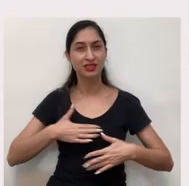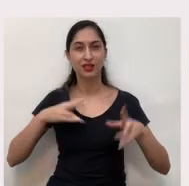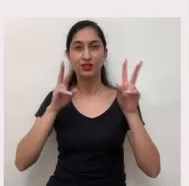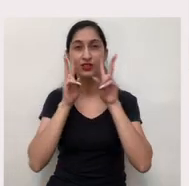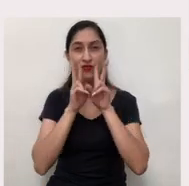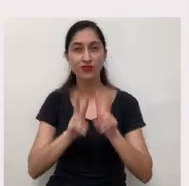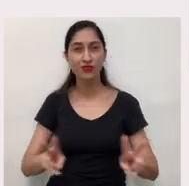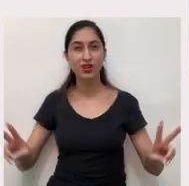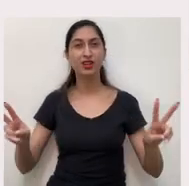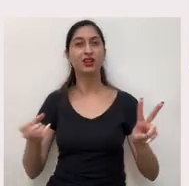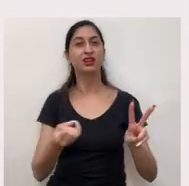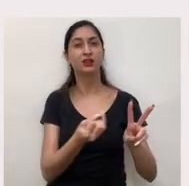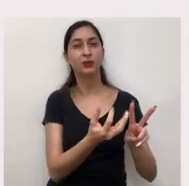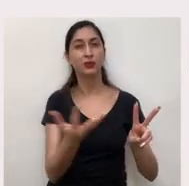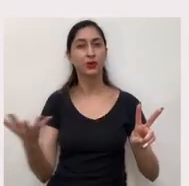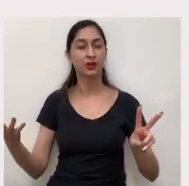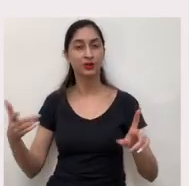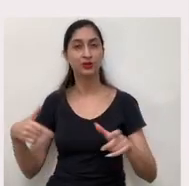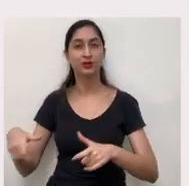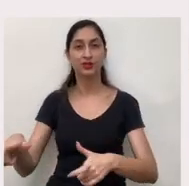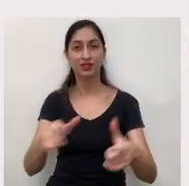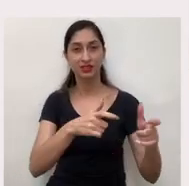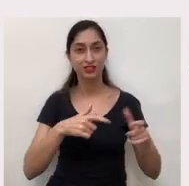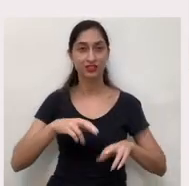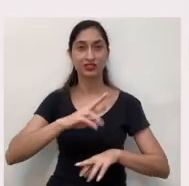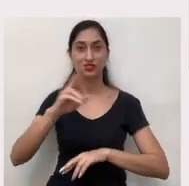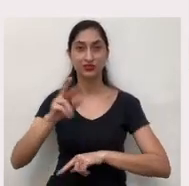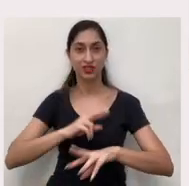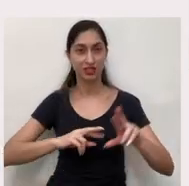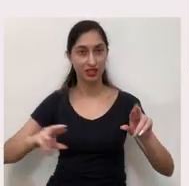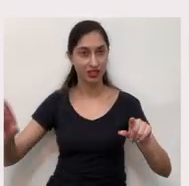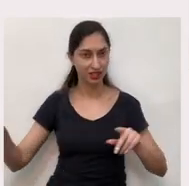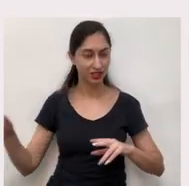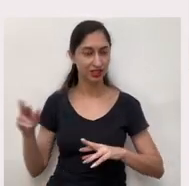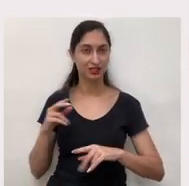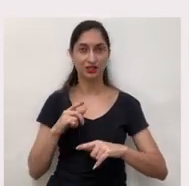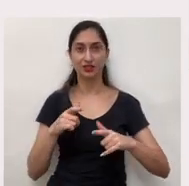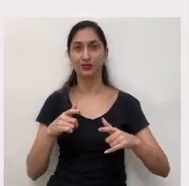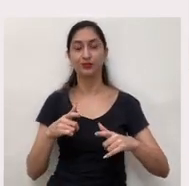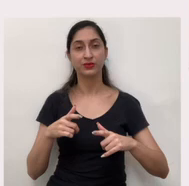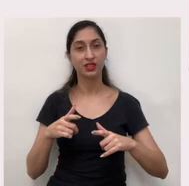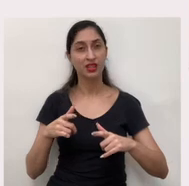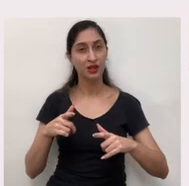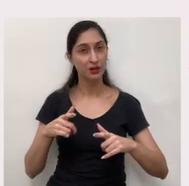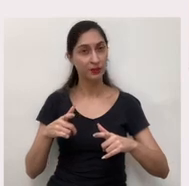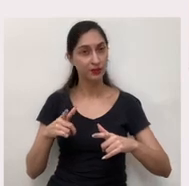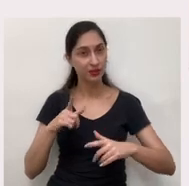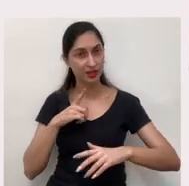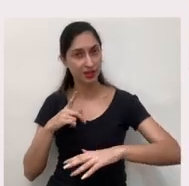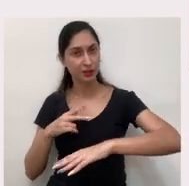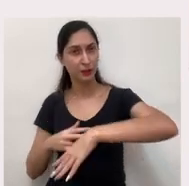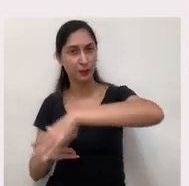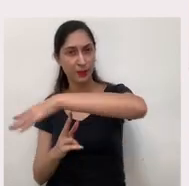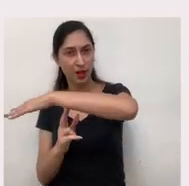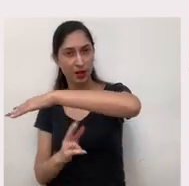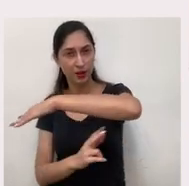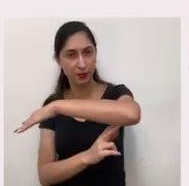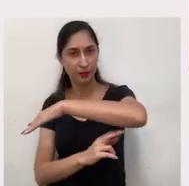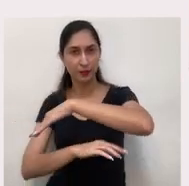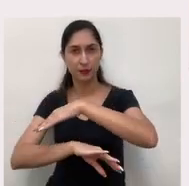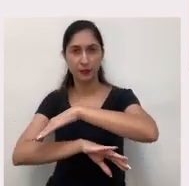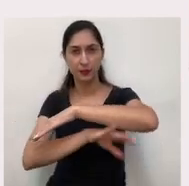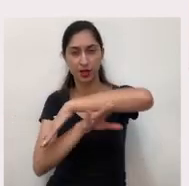quantas pontes diferentes entre si atravessam os canais. Pontes arqueadas, cobertas,